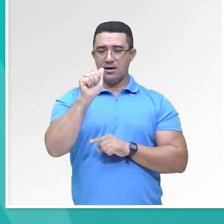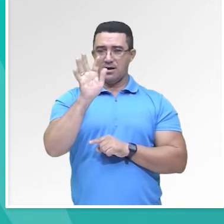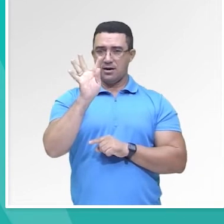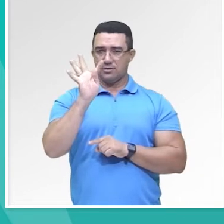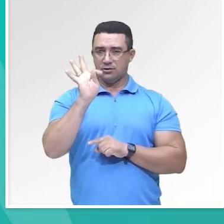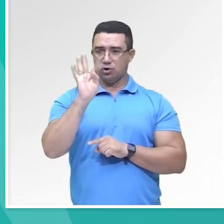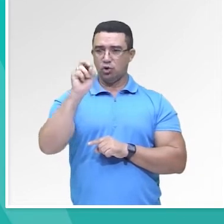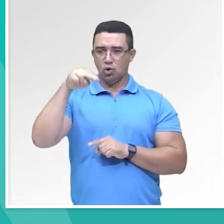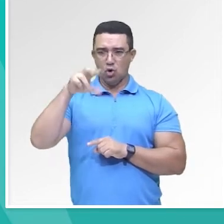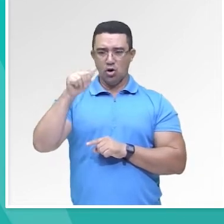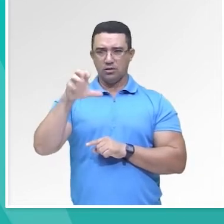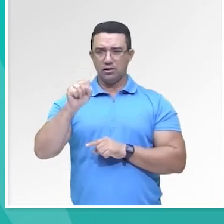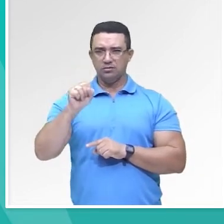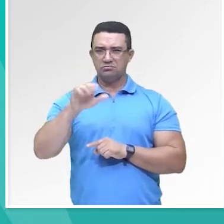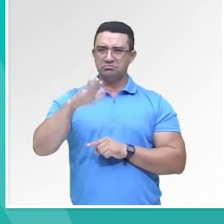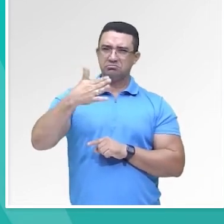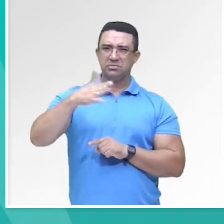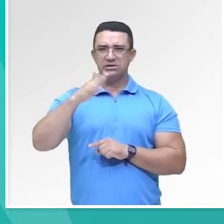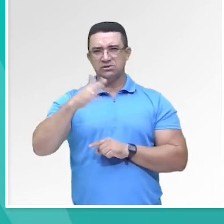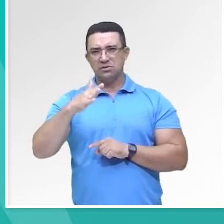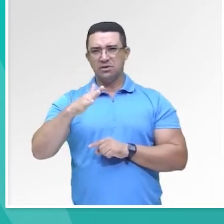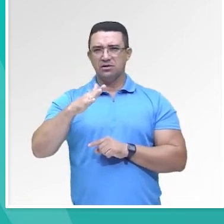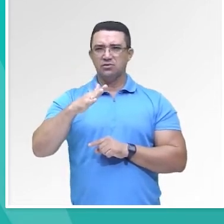43 quilômetros, né? Ou